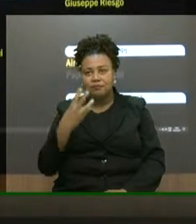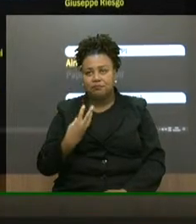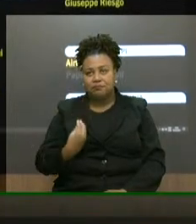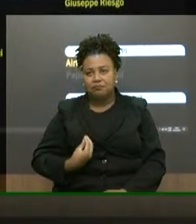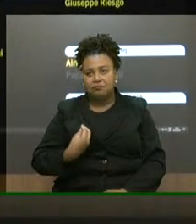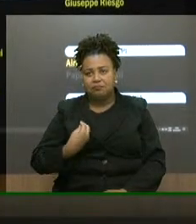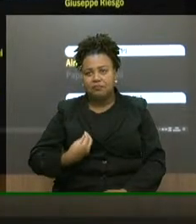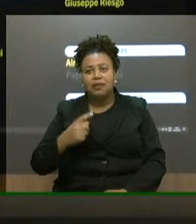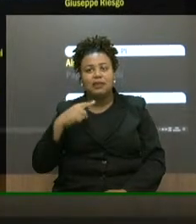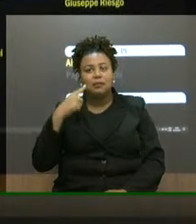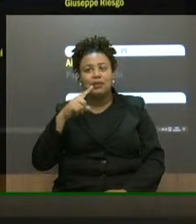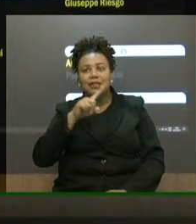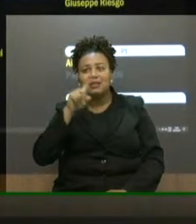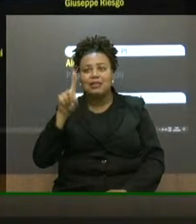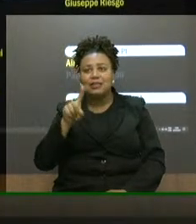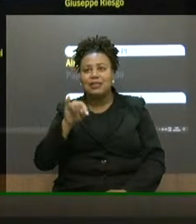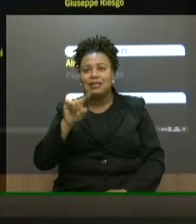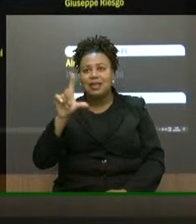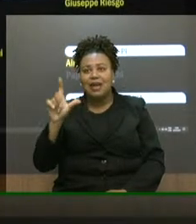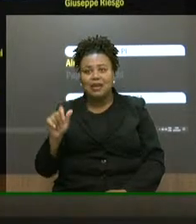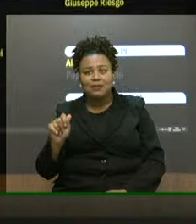Presidente. Zilá Braitenbach.